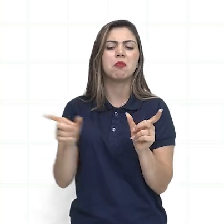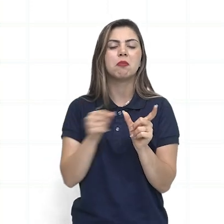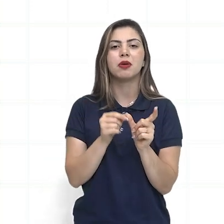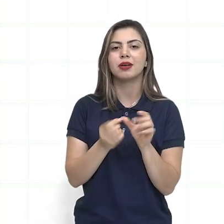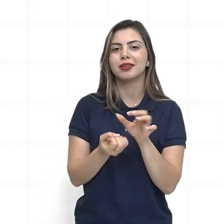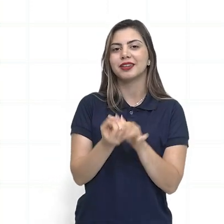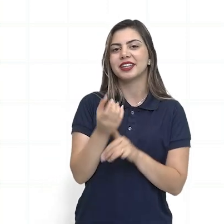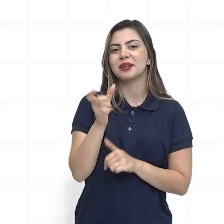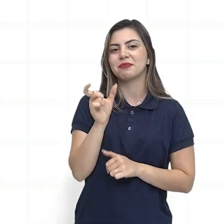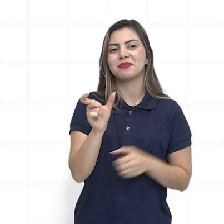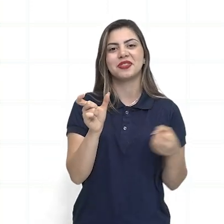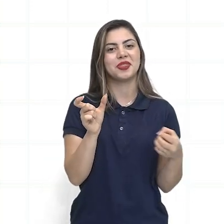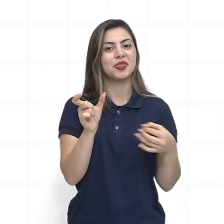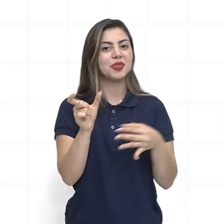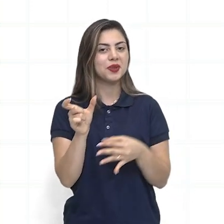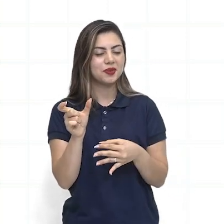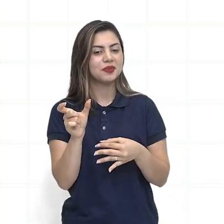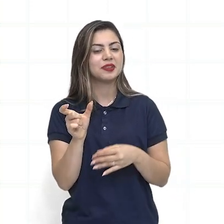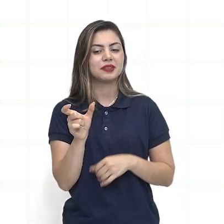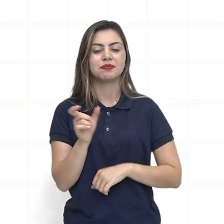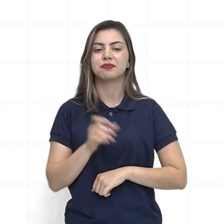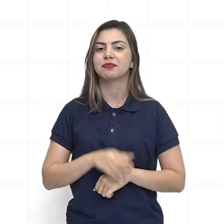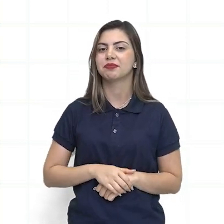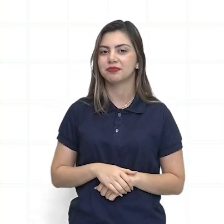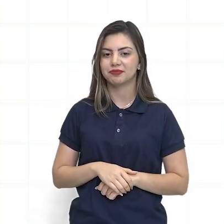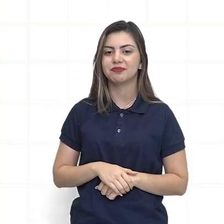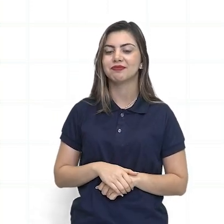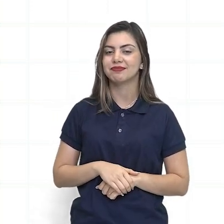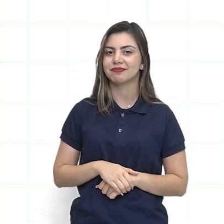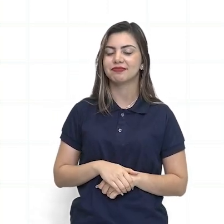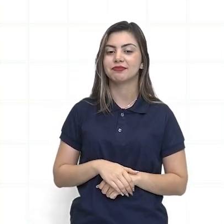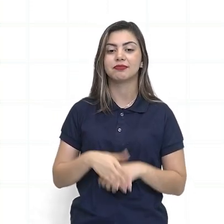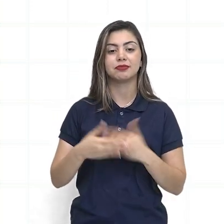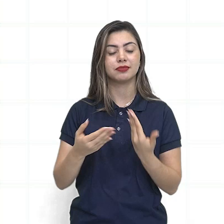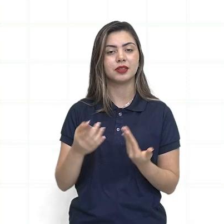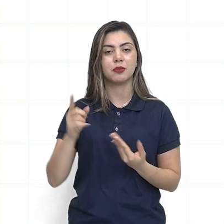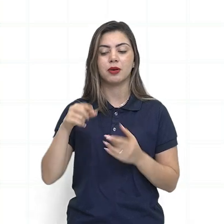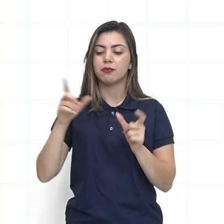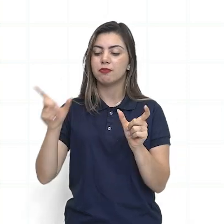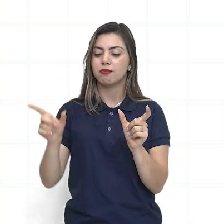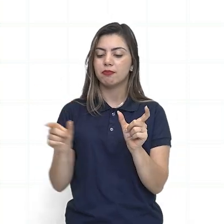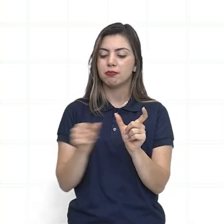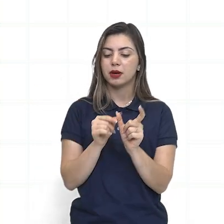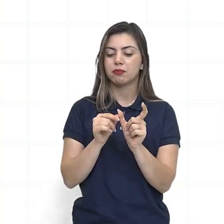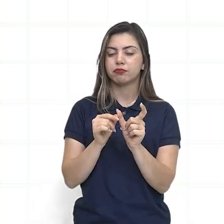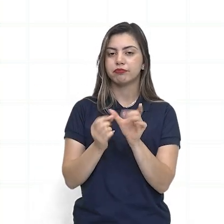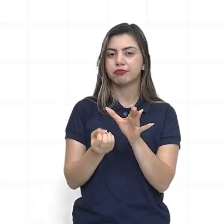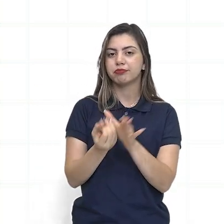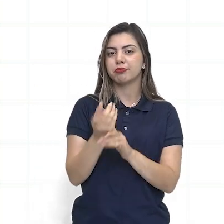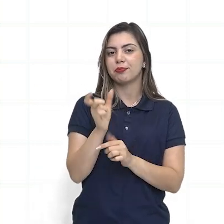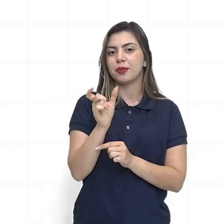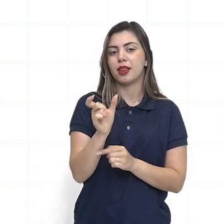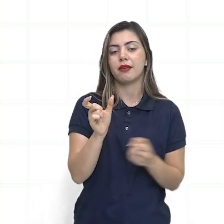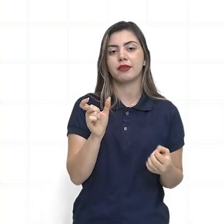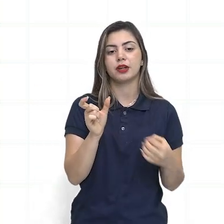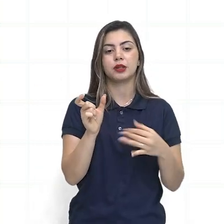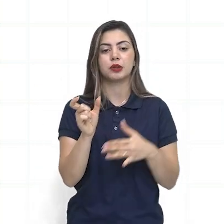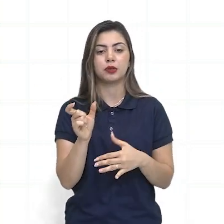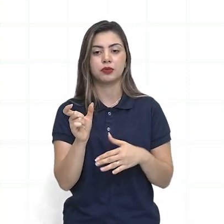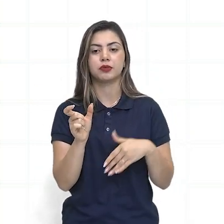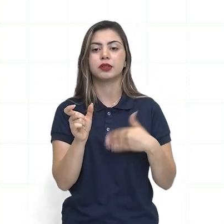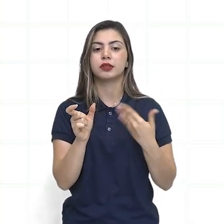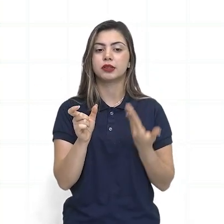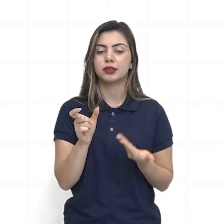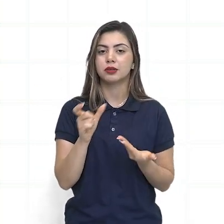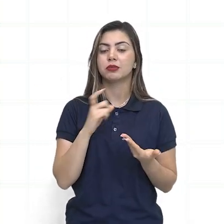outra palavra. Para eu constituir outra palavra, que necessariamente vai